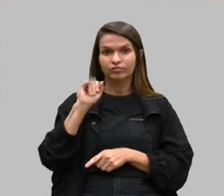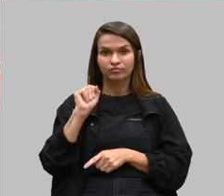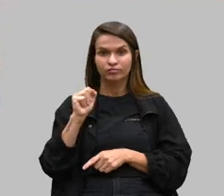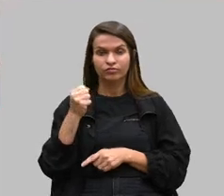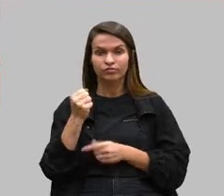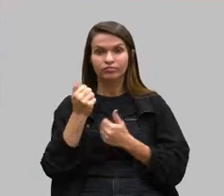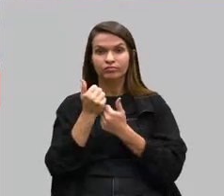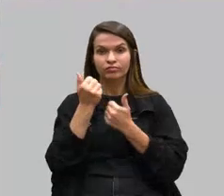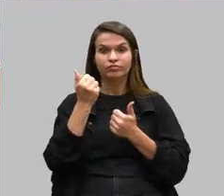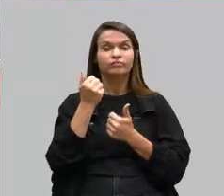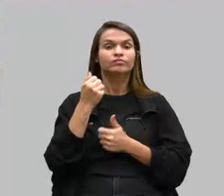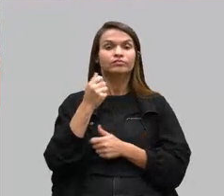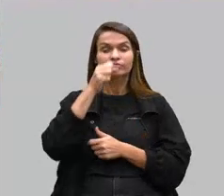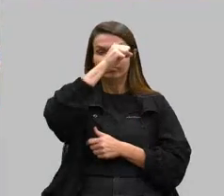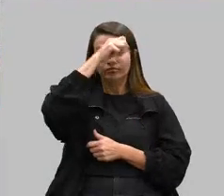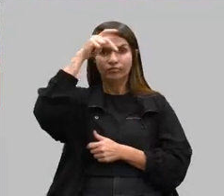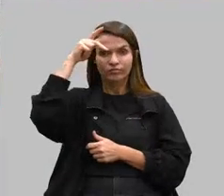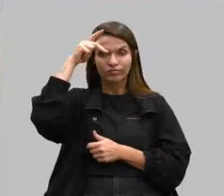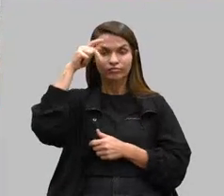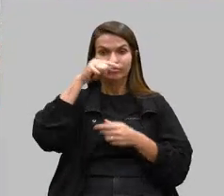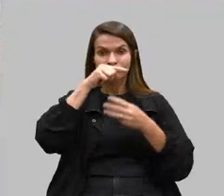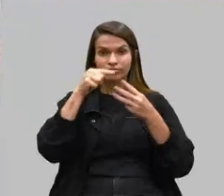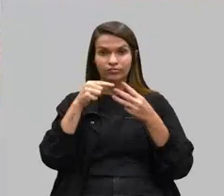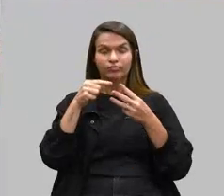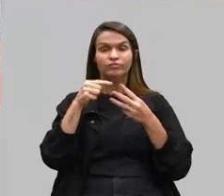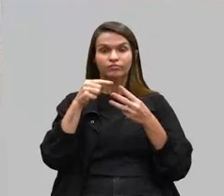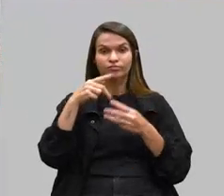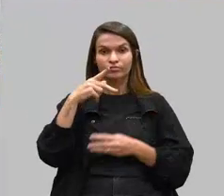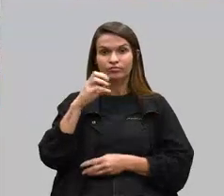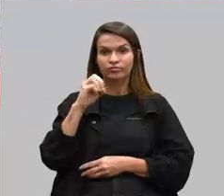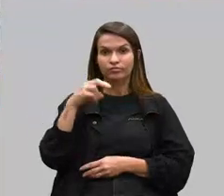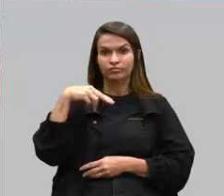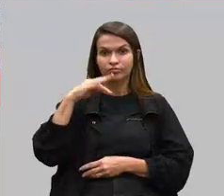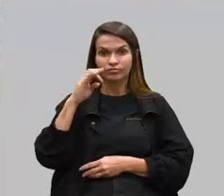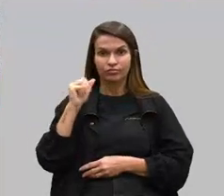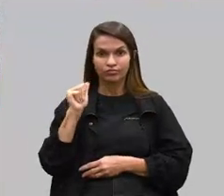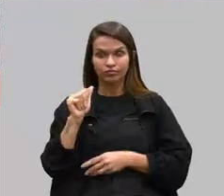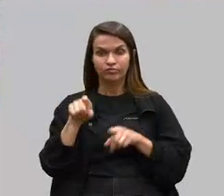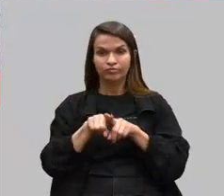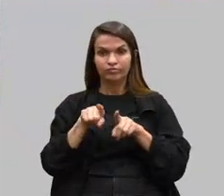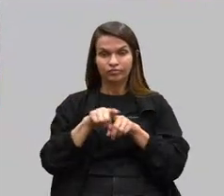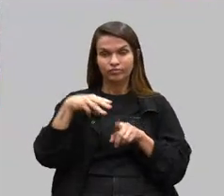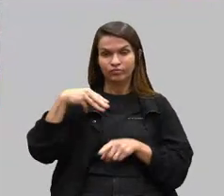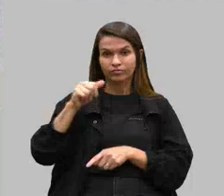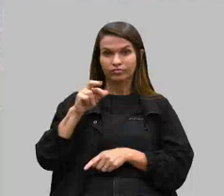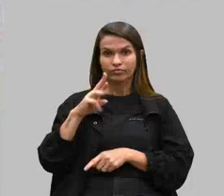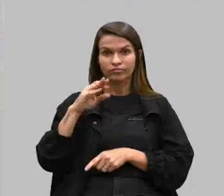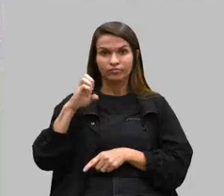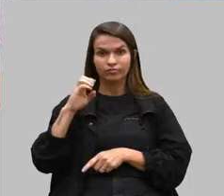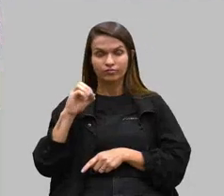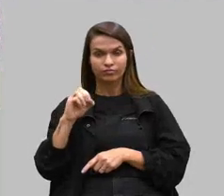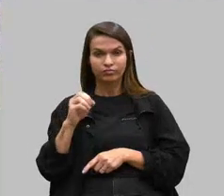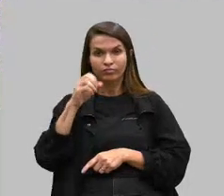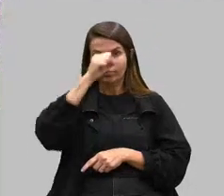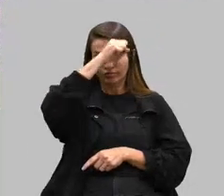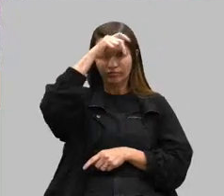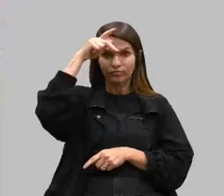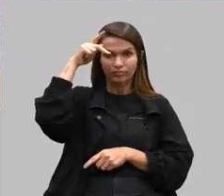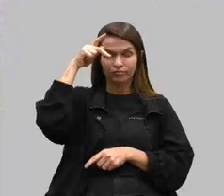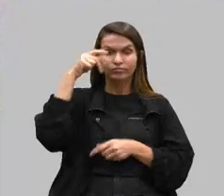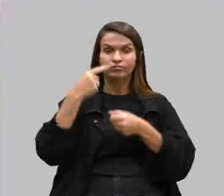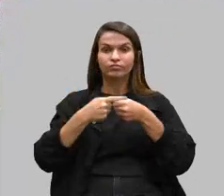da Prefeitura Municipal de Três Pontas Marcelo Chaves Garcia prefeito na Prefeitura Municipal de Três